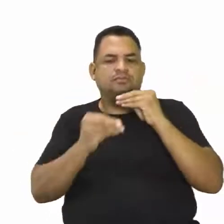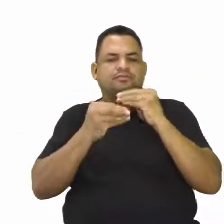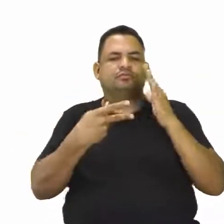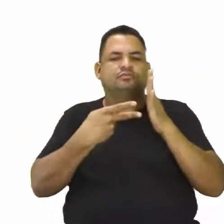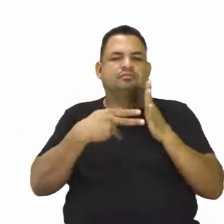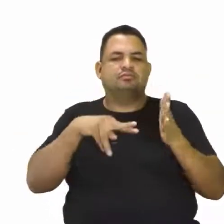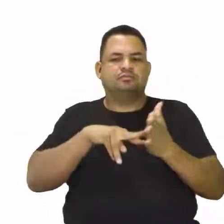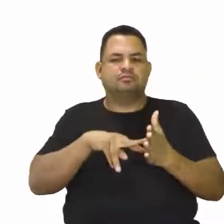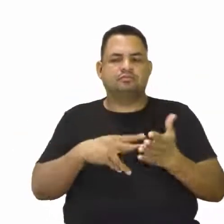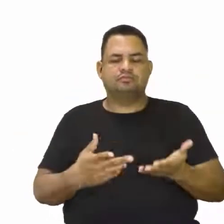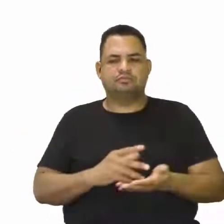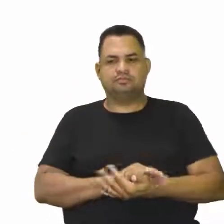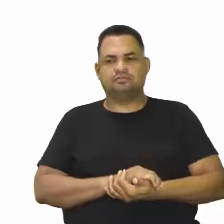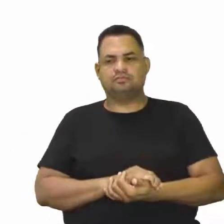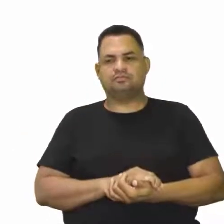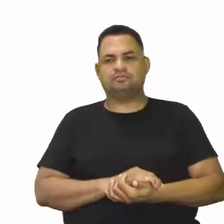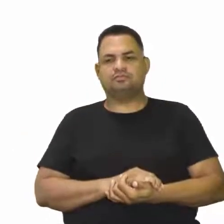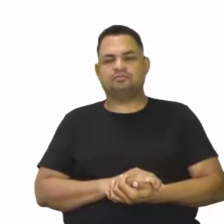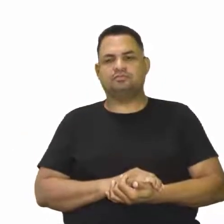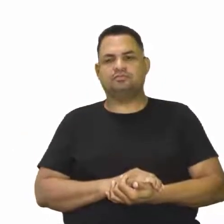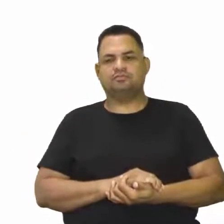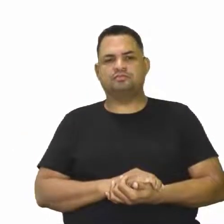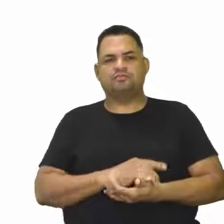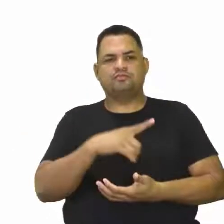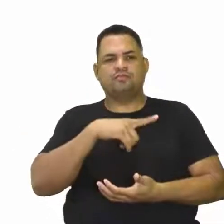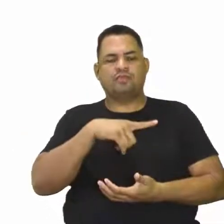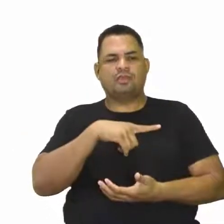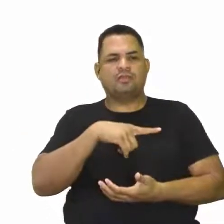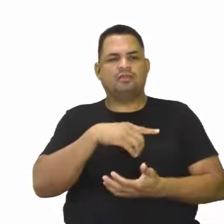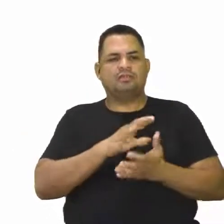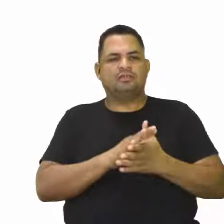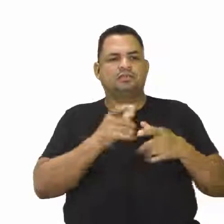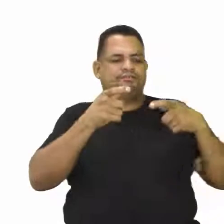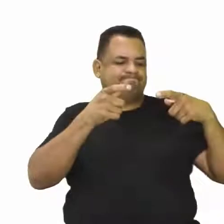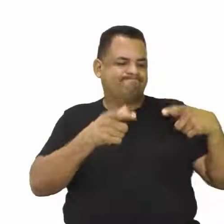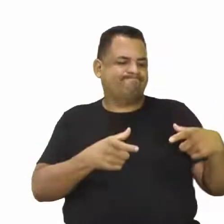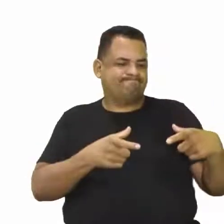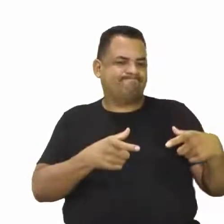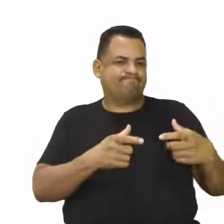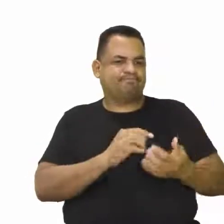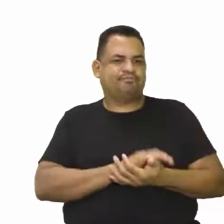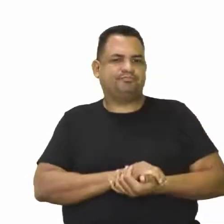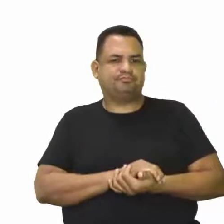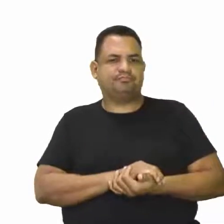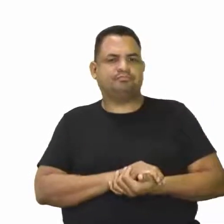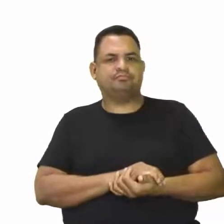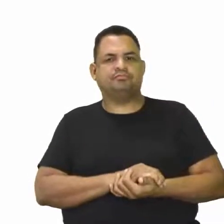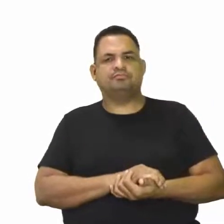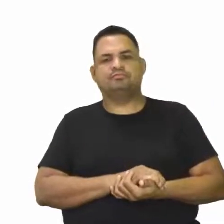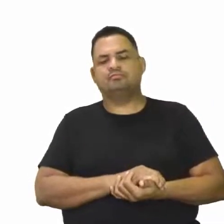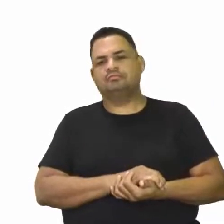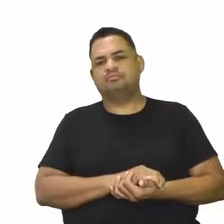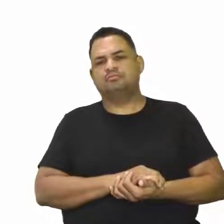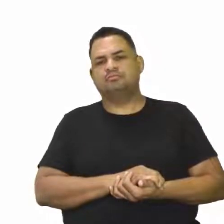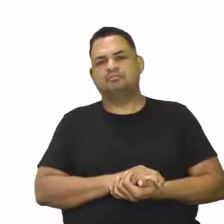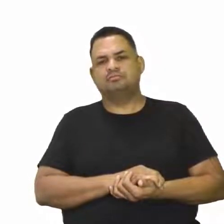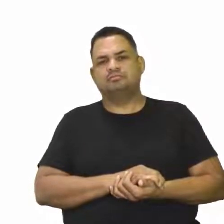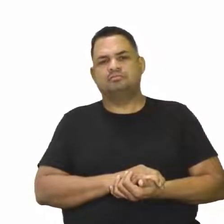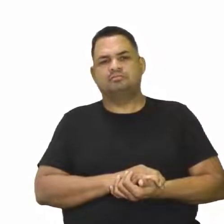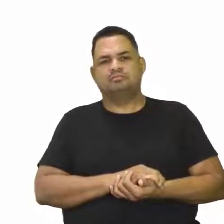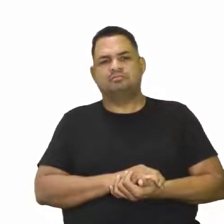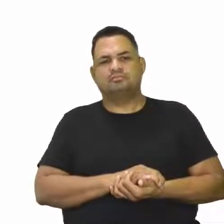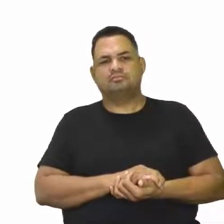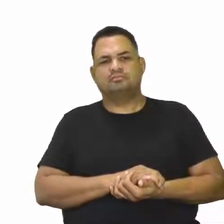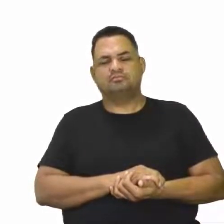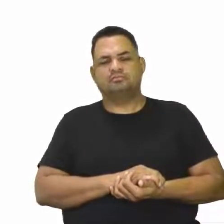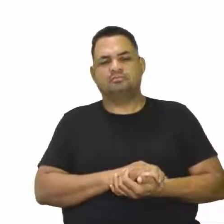significado, né? Olha só. Temos o de lugar igualzinho ao advérbio de lugar. Donde, aonde.